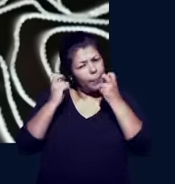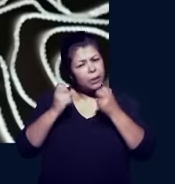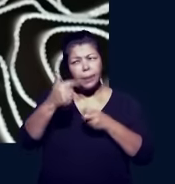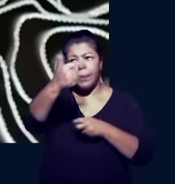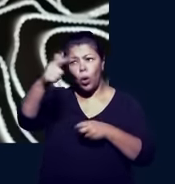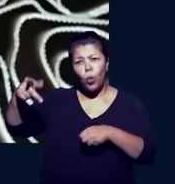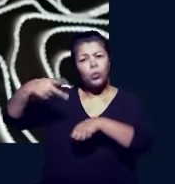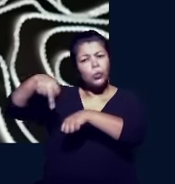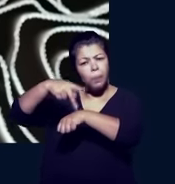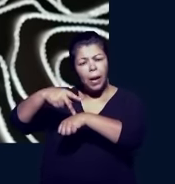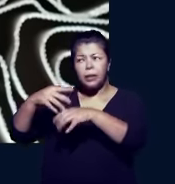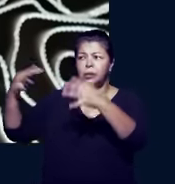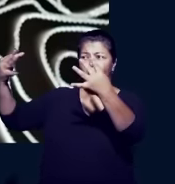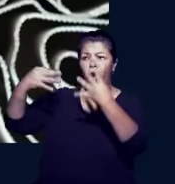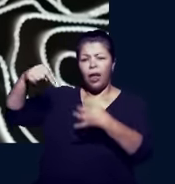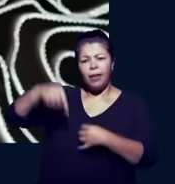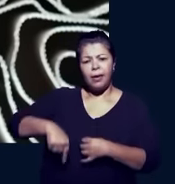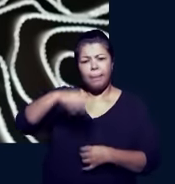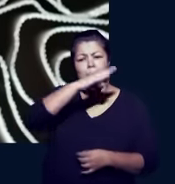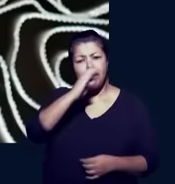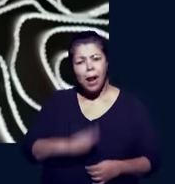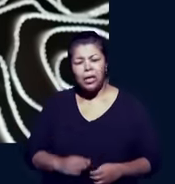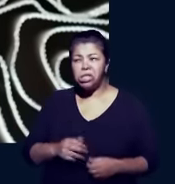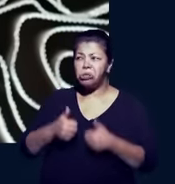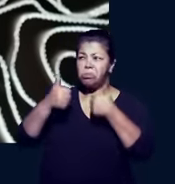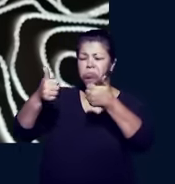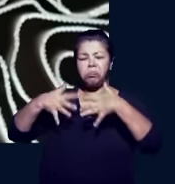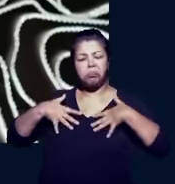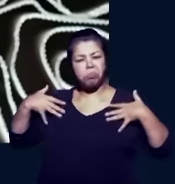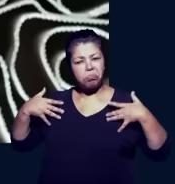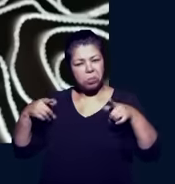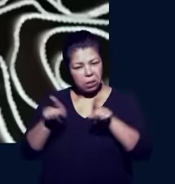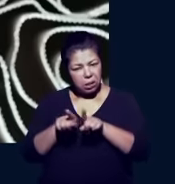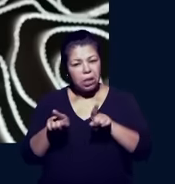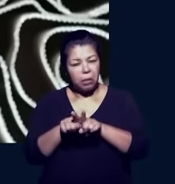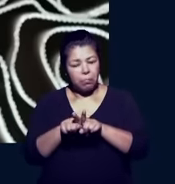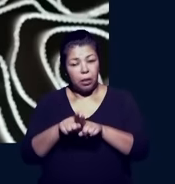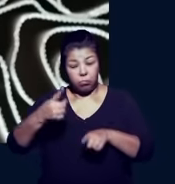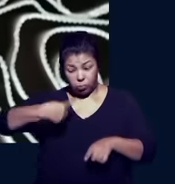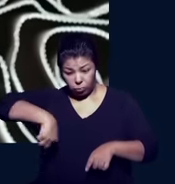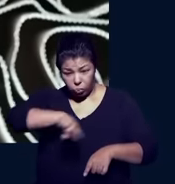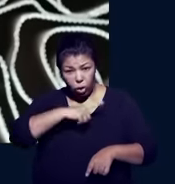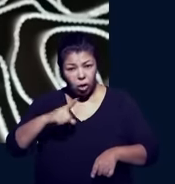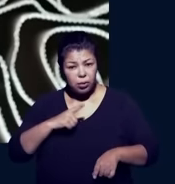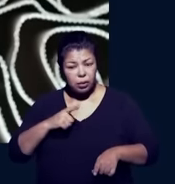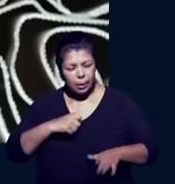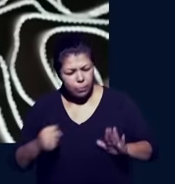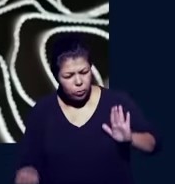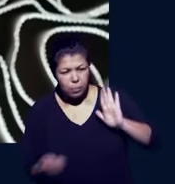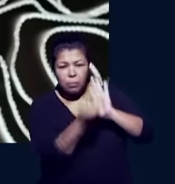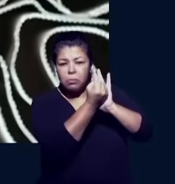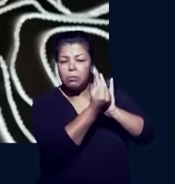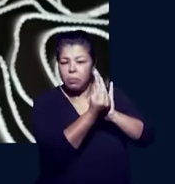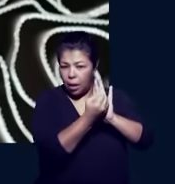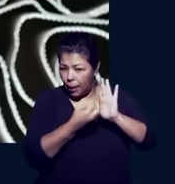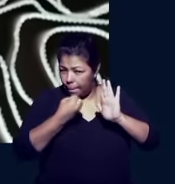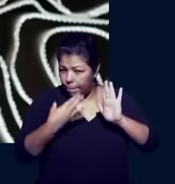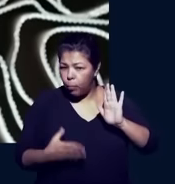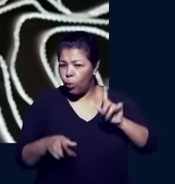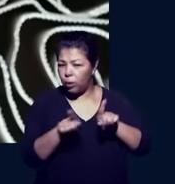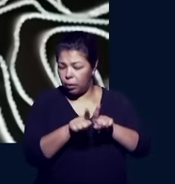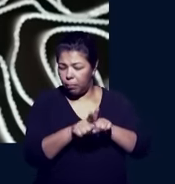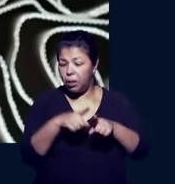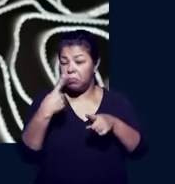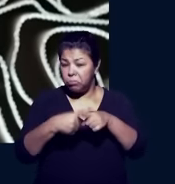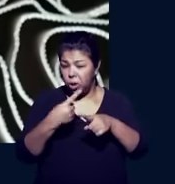parte tem a ver com o mérito nosso parte é um status atual do mundo né do nosso mérito a gente viveu